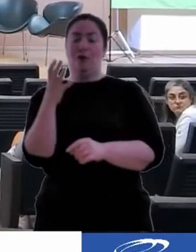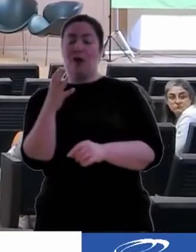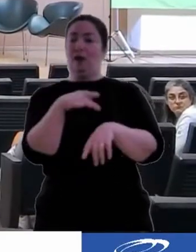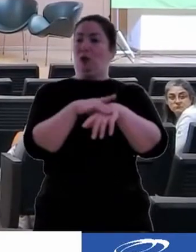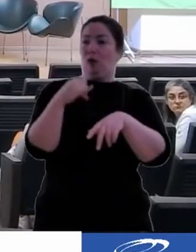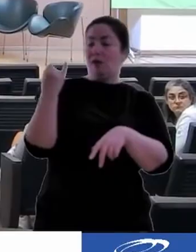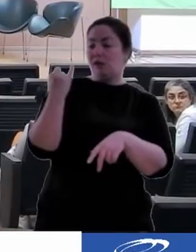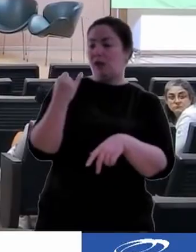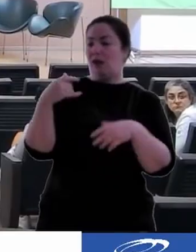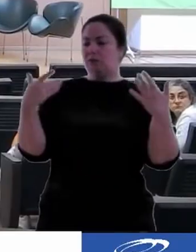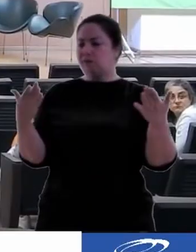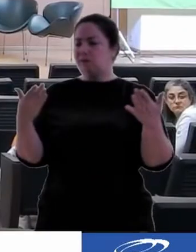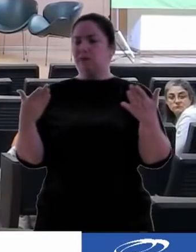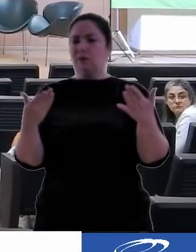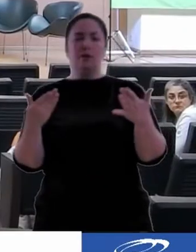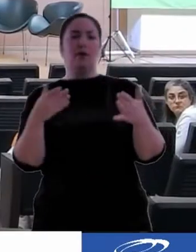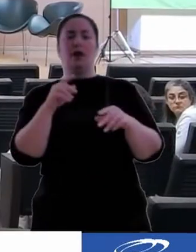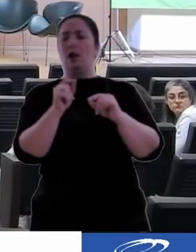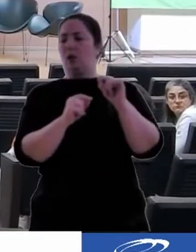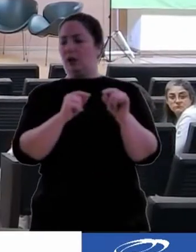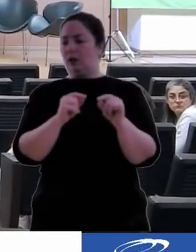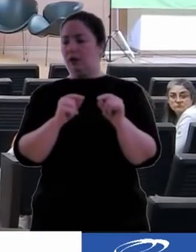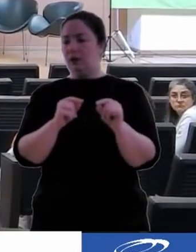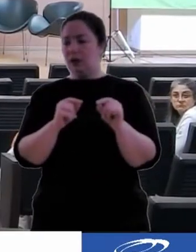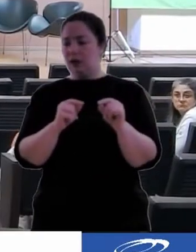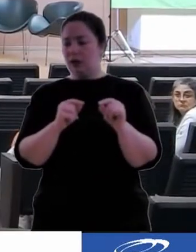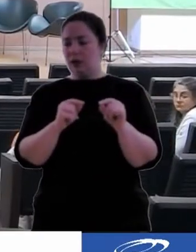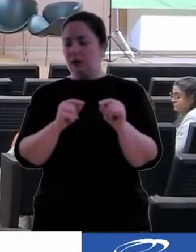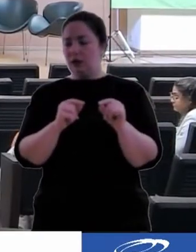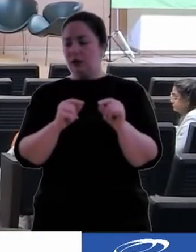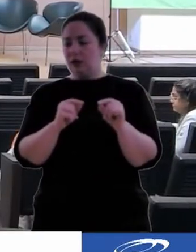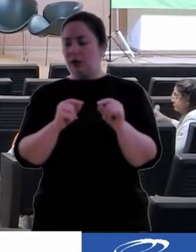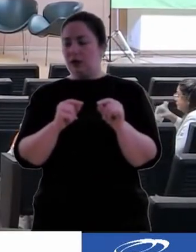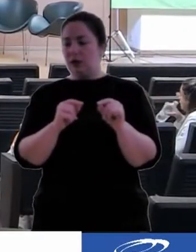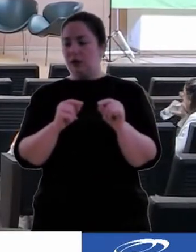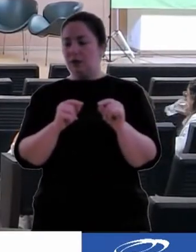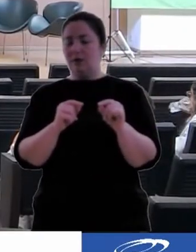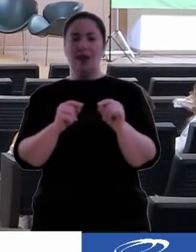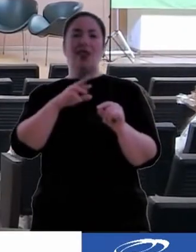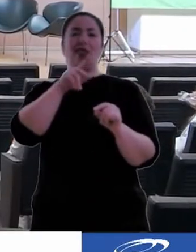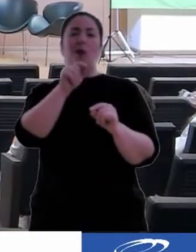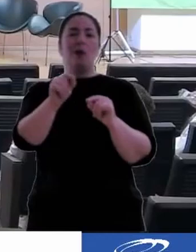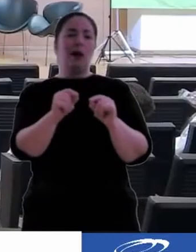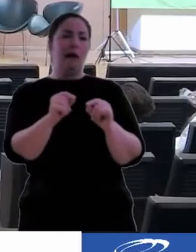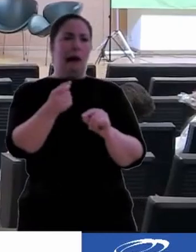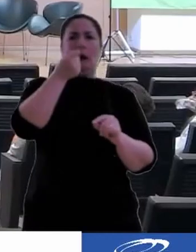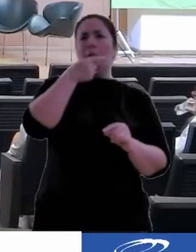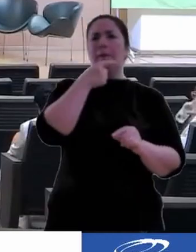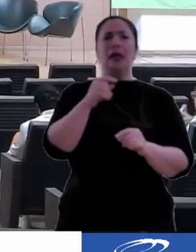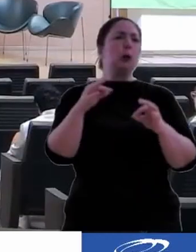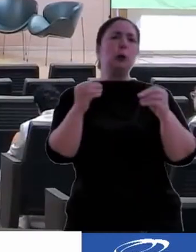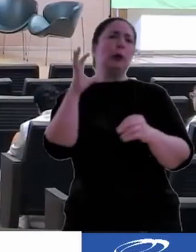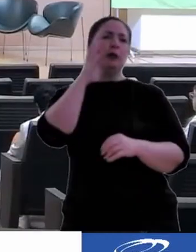eles não substituem as culturas, que eles não são também essa panaceia, essa solução para todos os problemas, né?